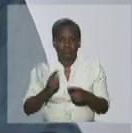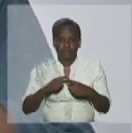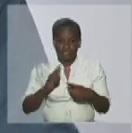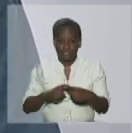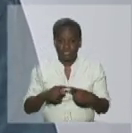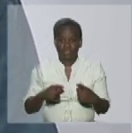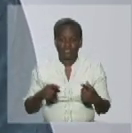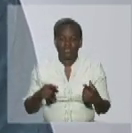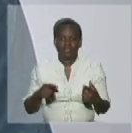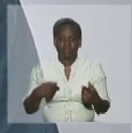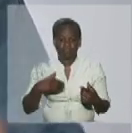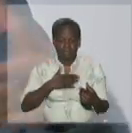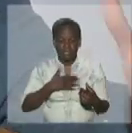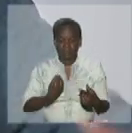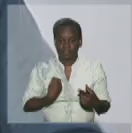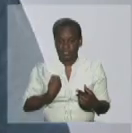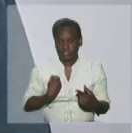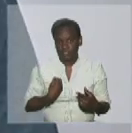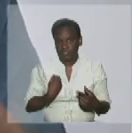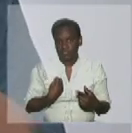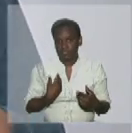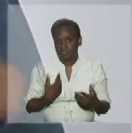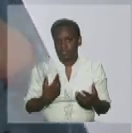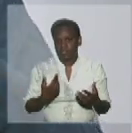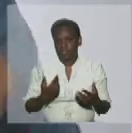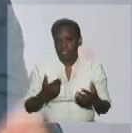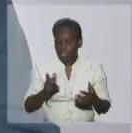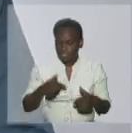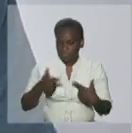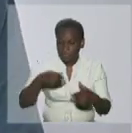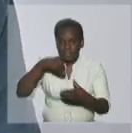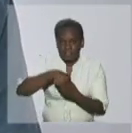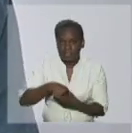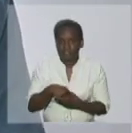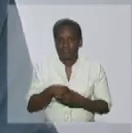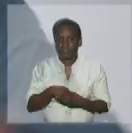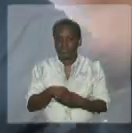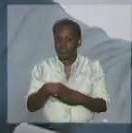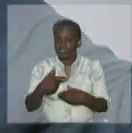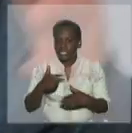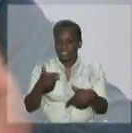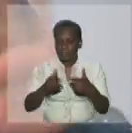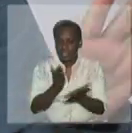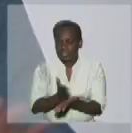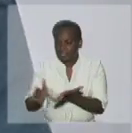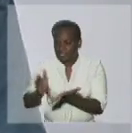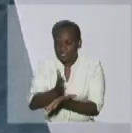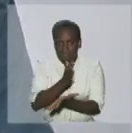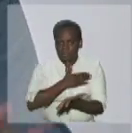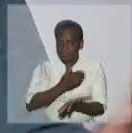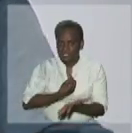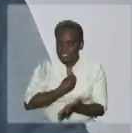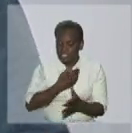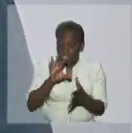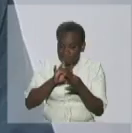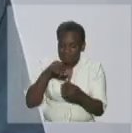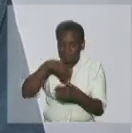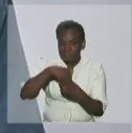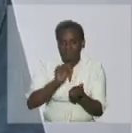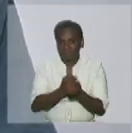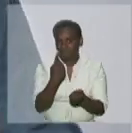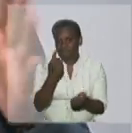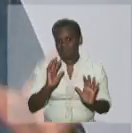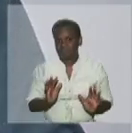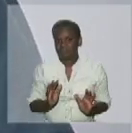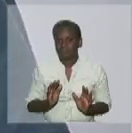que faz parte da minha vida, a minha vida faz parte do trabalho, assim, eu não tenho trabalho à parte da minha vida